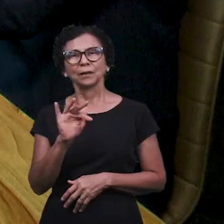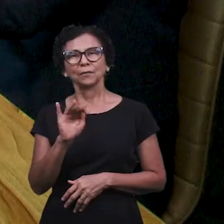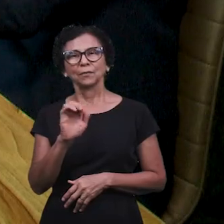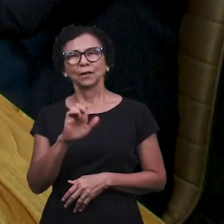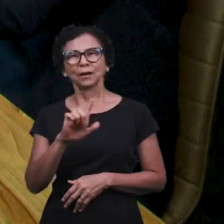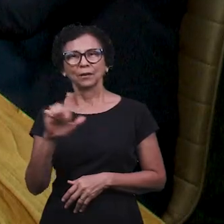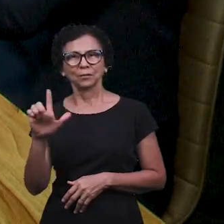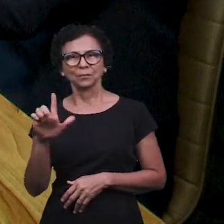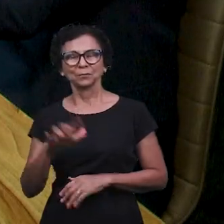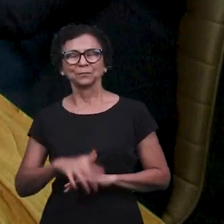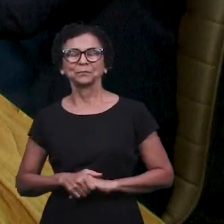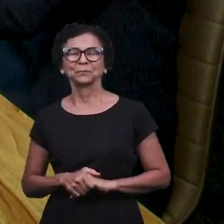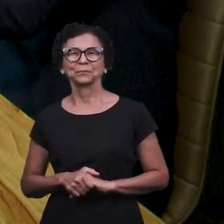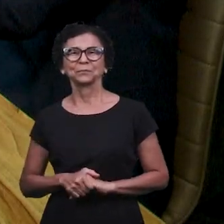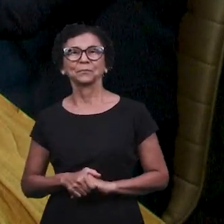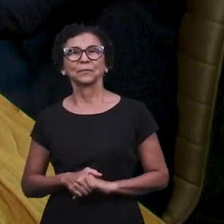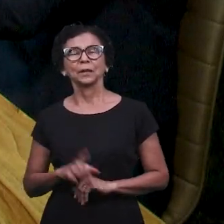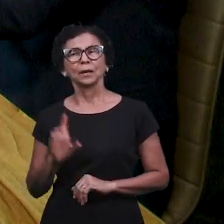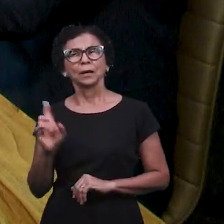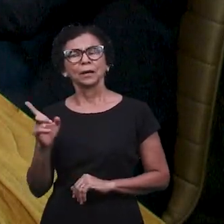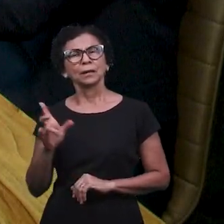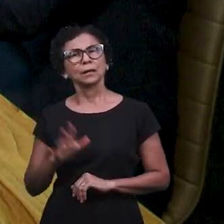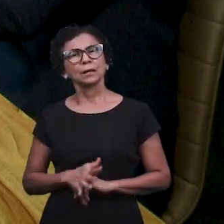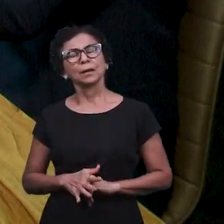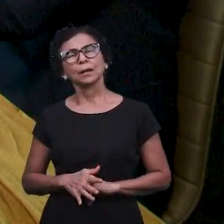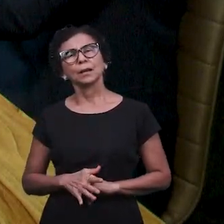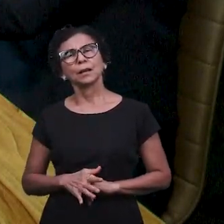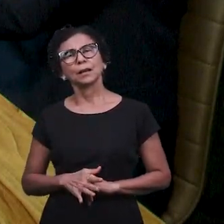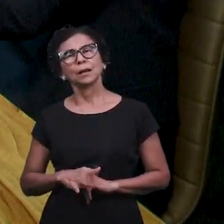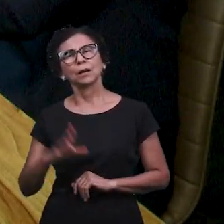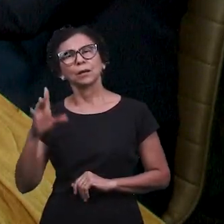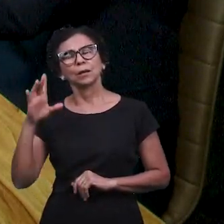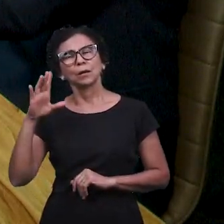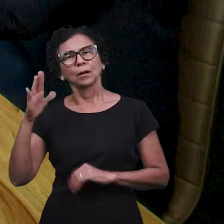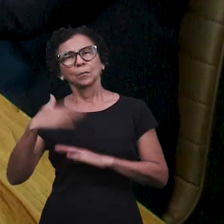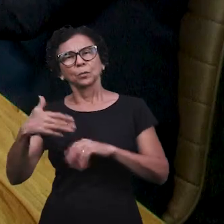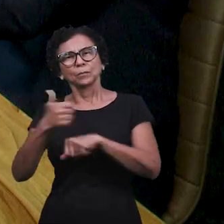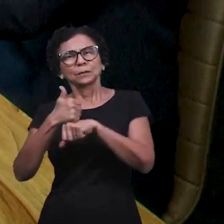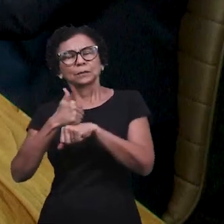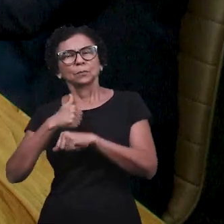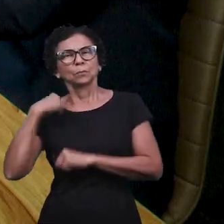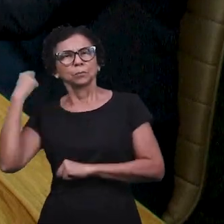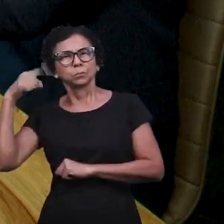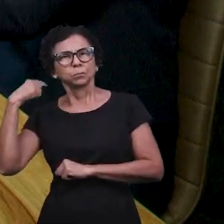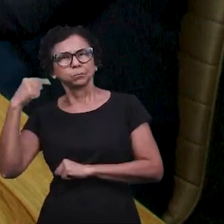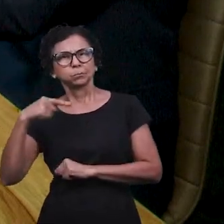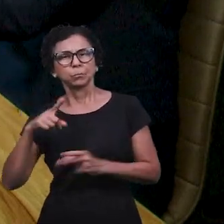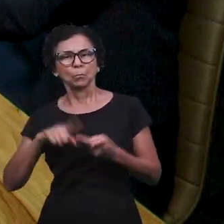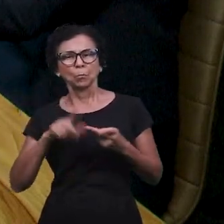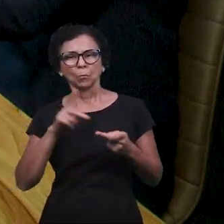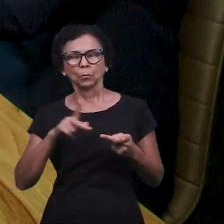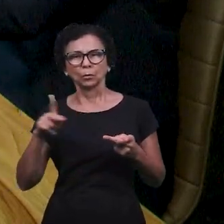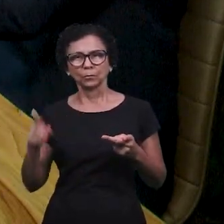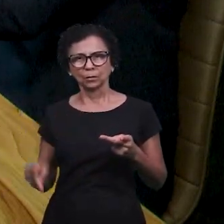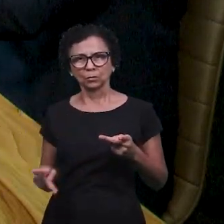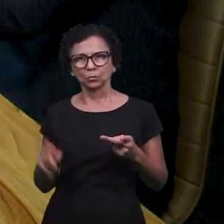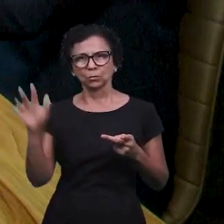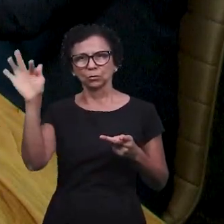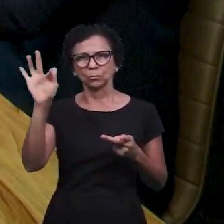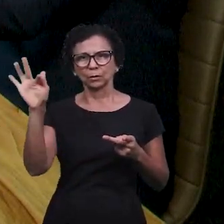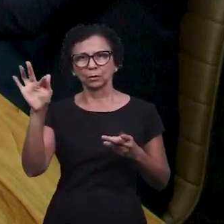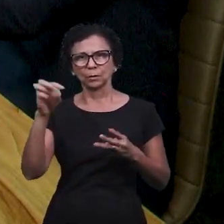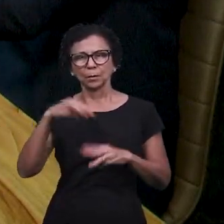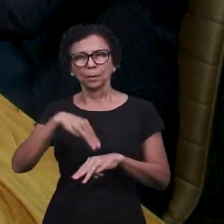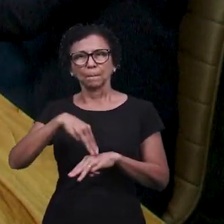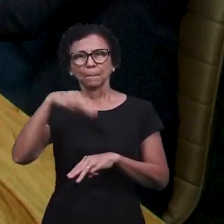Prazer participar. Dr. Rafael Bolt, ele é advogado, ele é professor de Direito da Faculdade de Direito de Vitória, mestre e doutor em